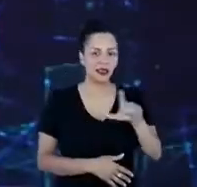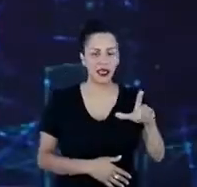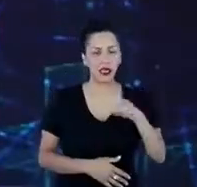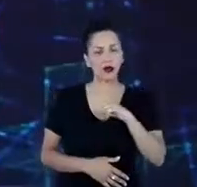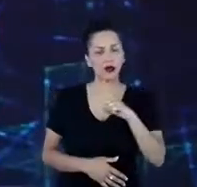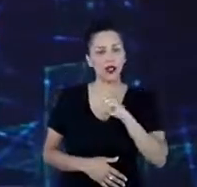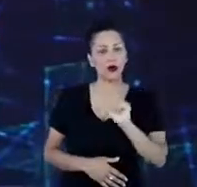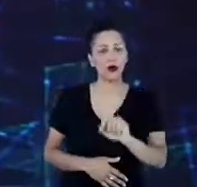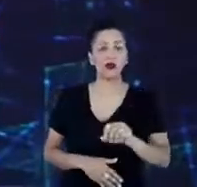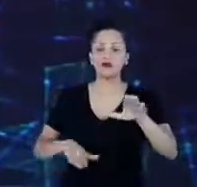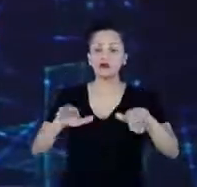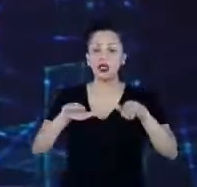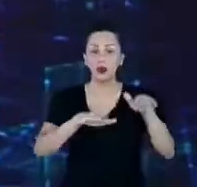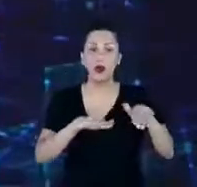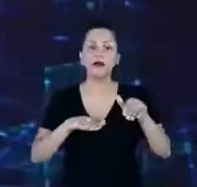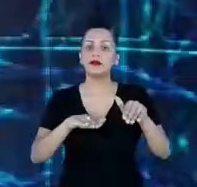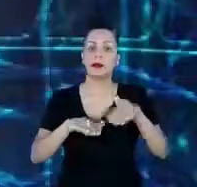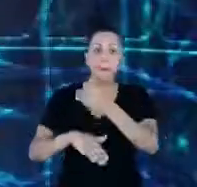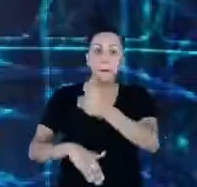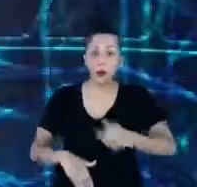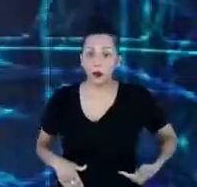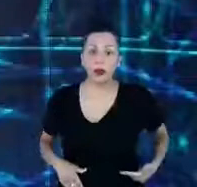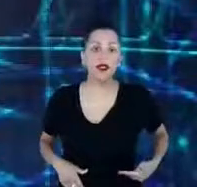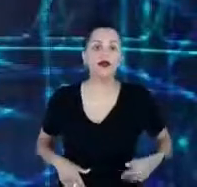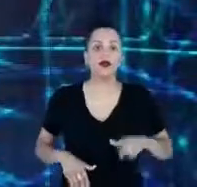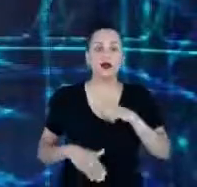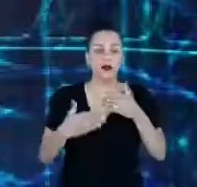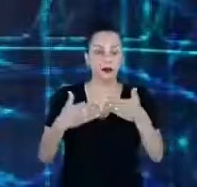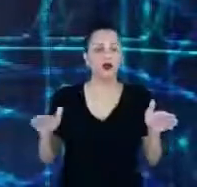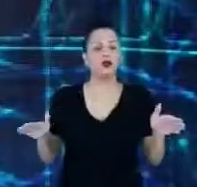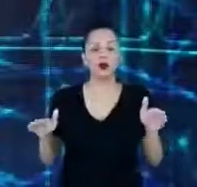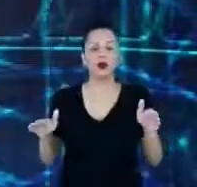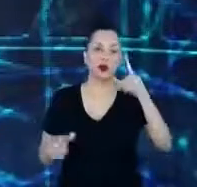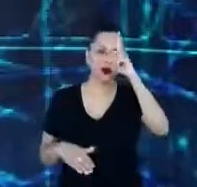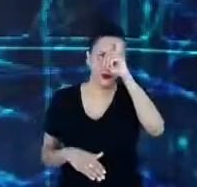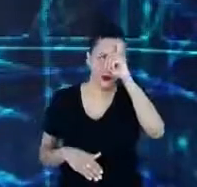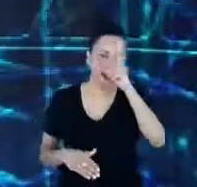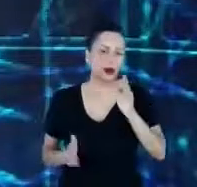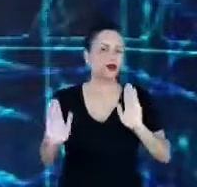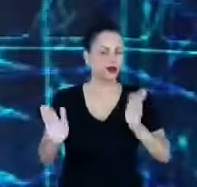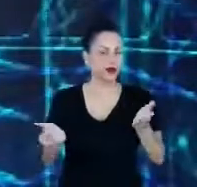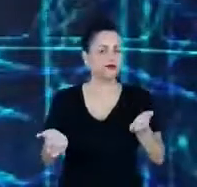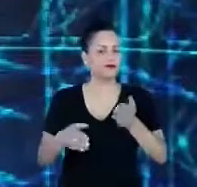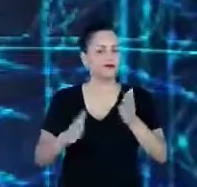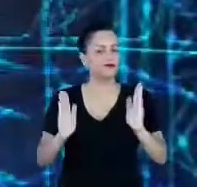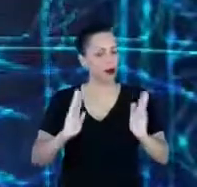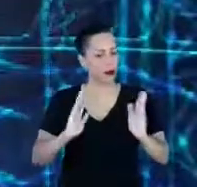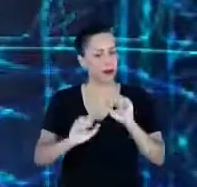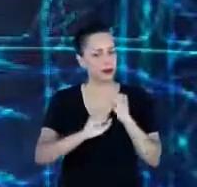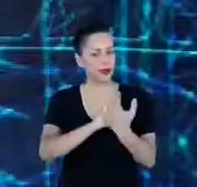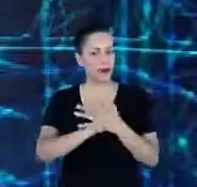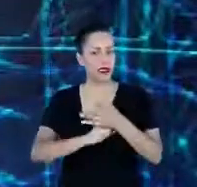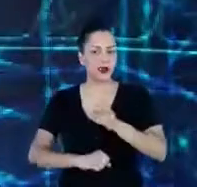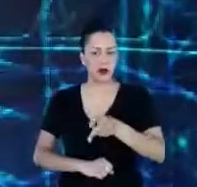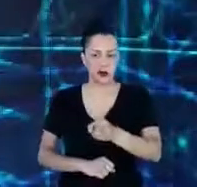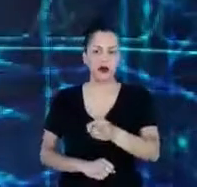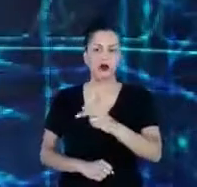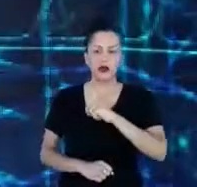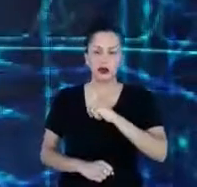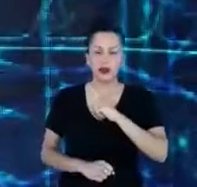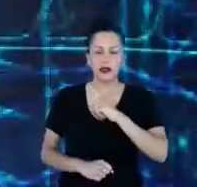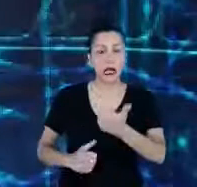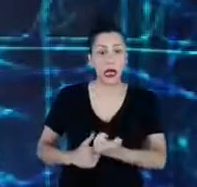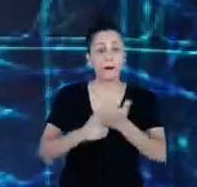para os hospitais recente momento que a gente vive hoje no momento ainda de pandemia o apoio aos hospitais públicos